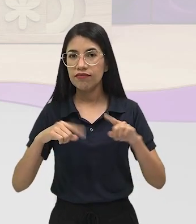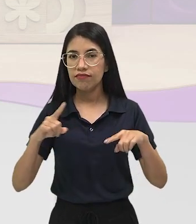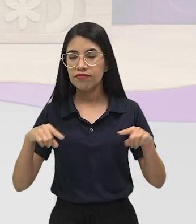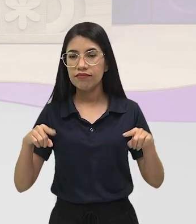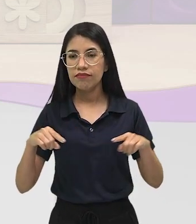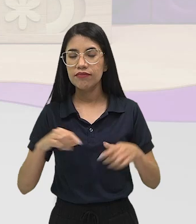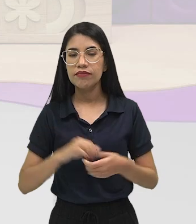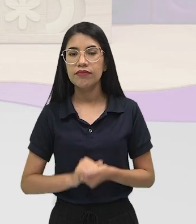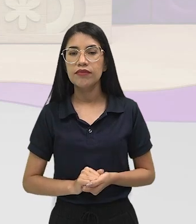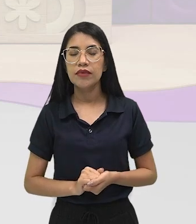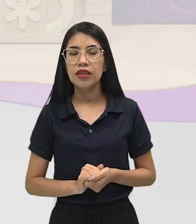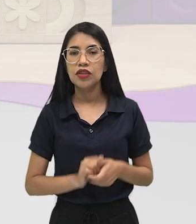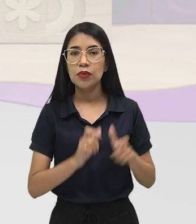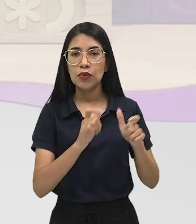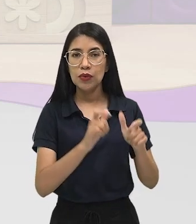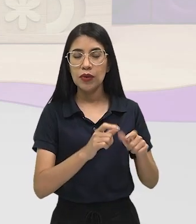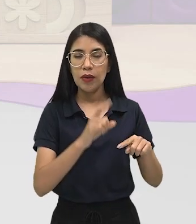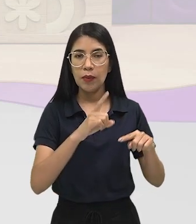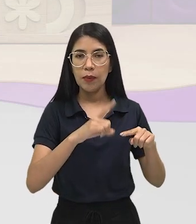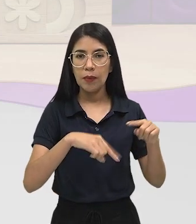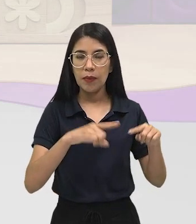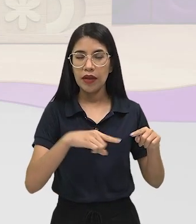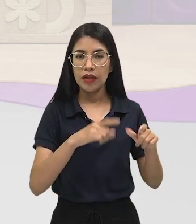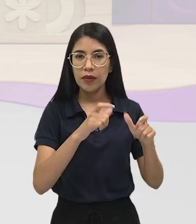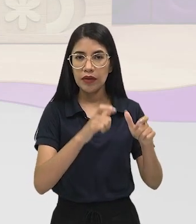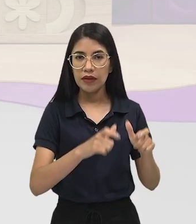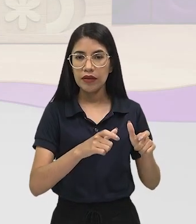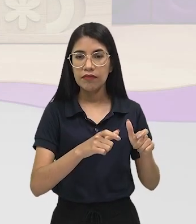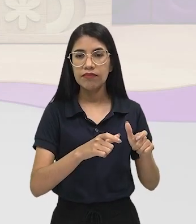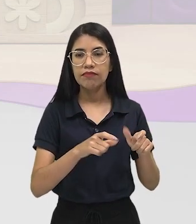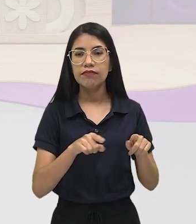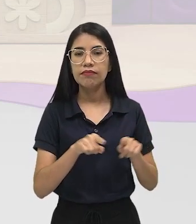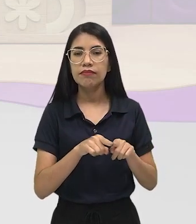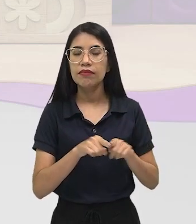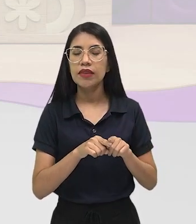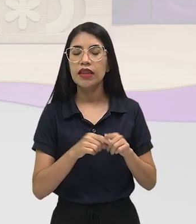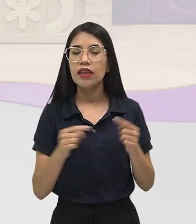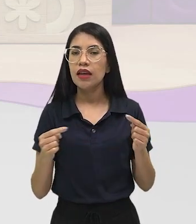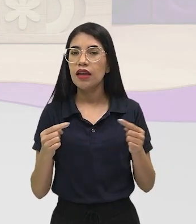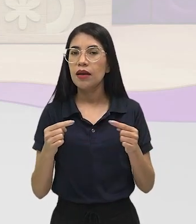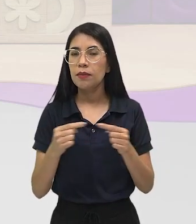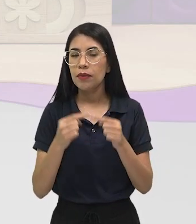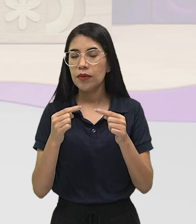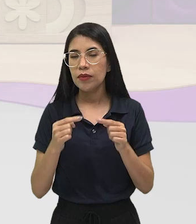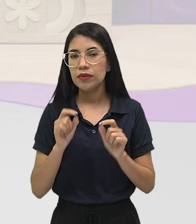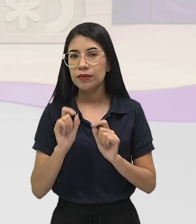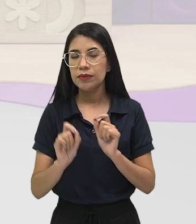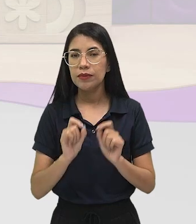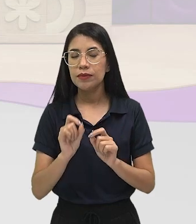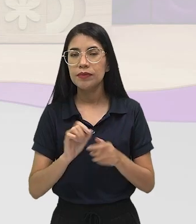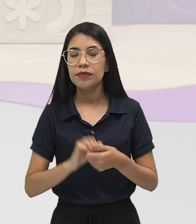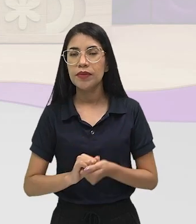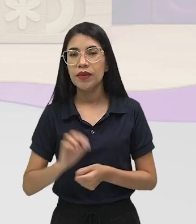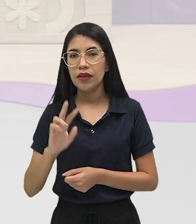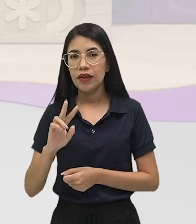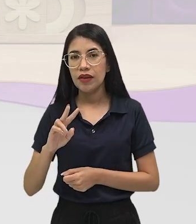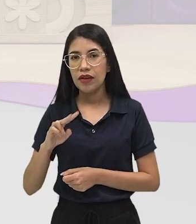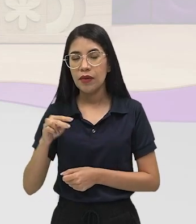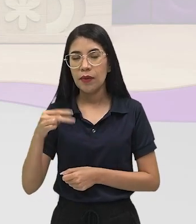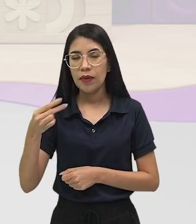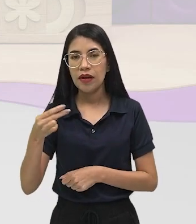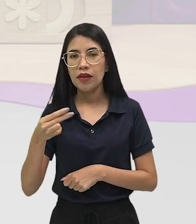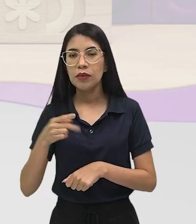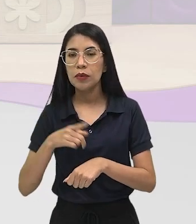posição S de um objeto em movimento uniformemente variado é diretamente proporcional ao quadrado do